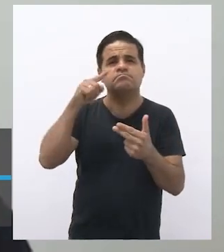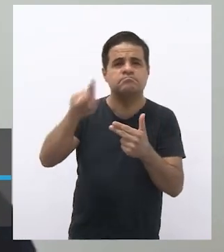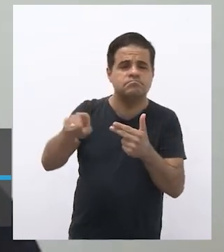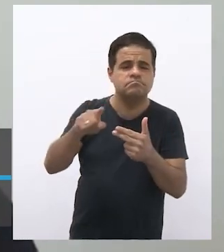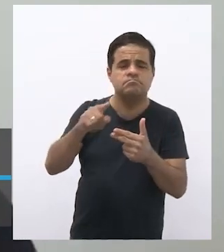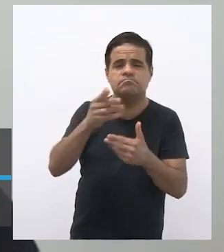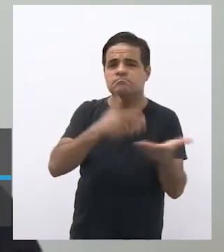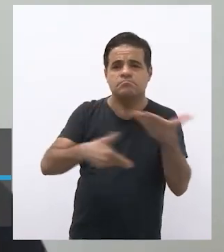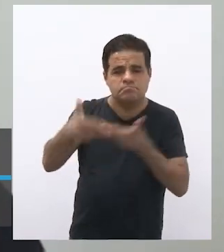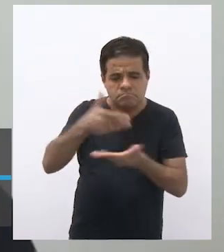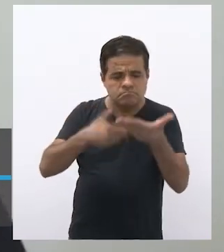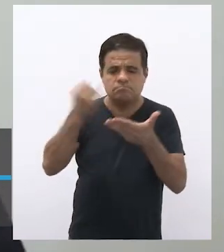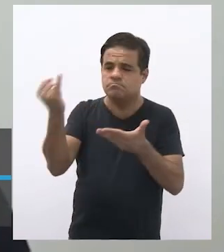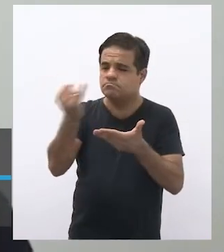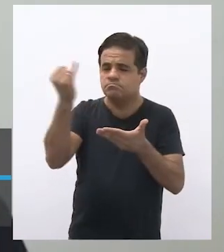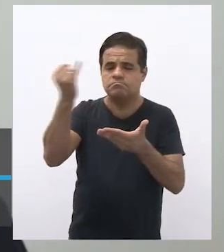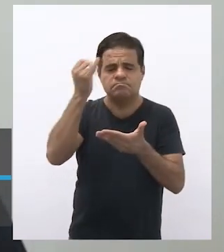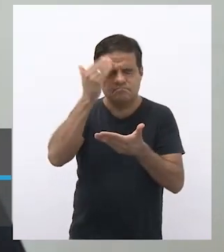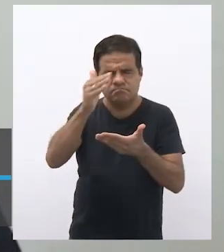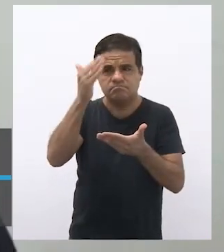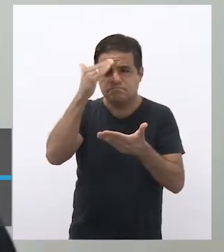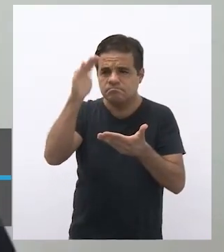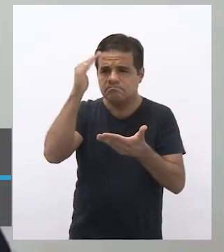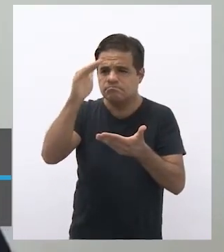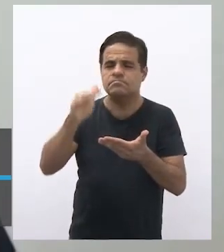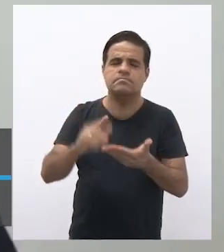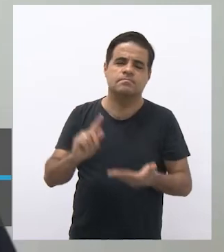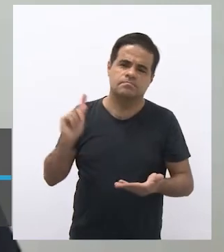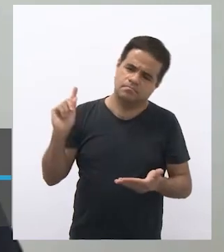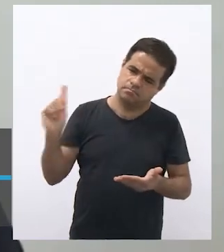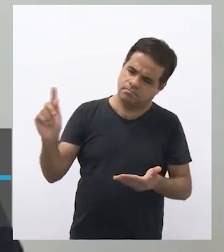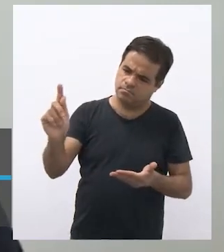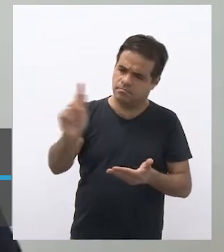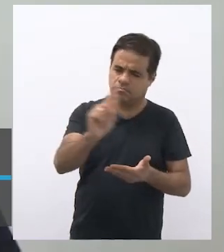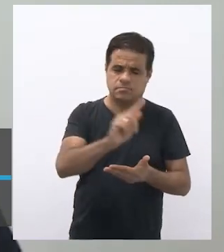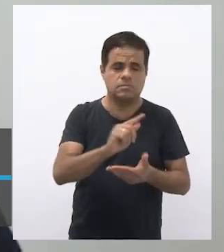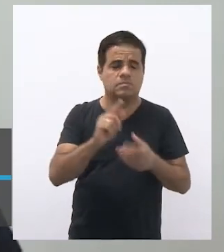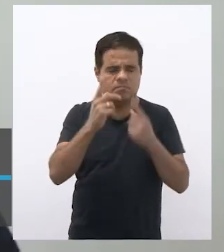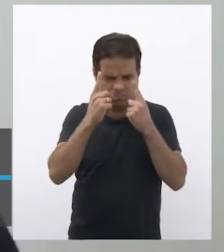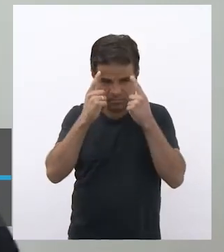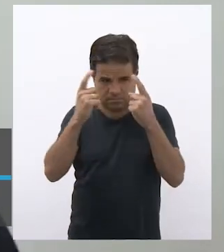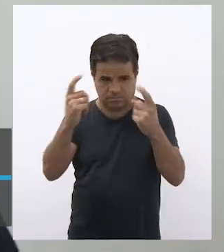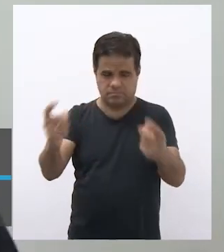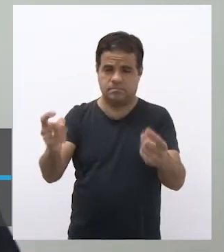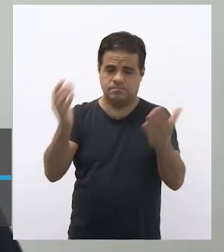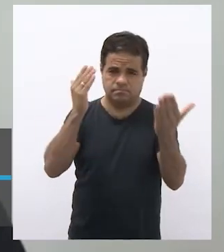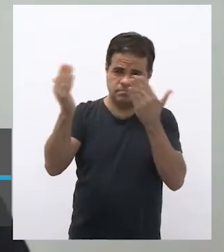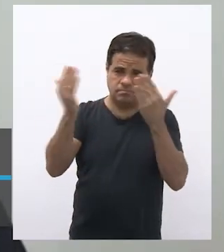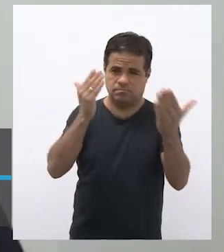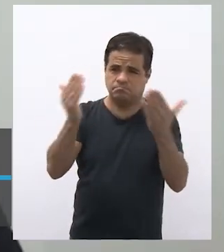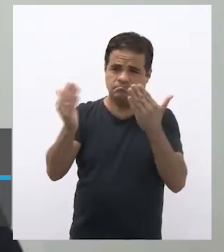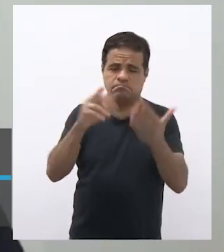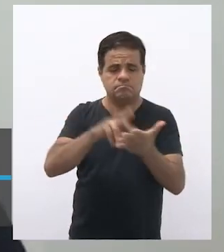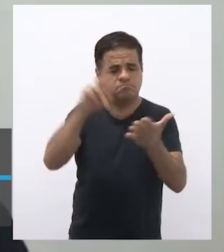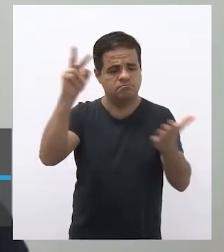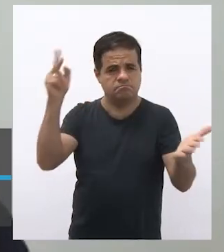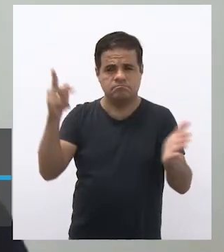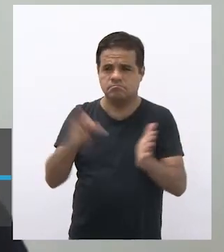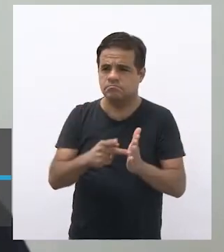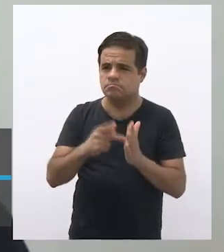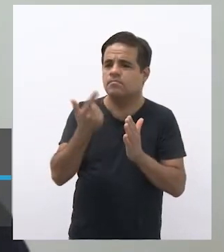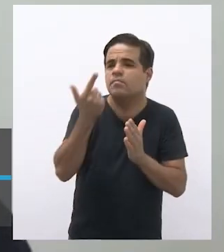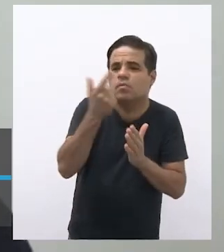muito relevantes e importantes para a compreensão, não só do que é a violência psicológica, mas também de